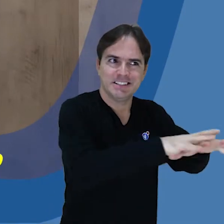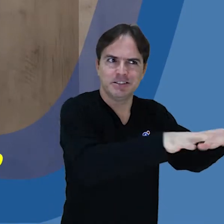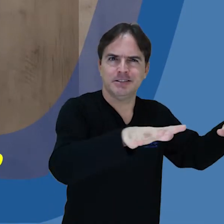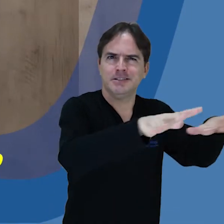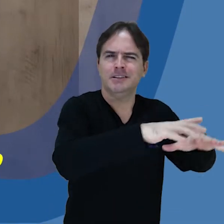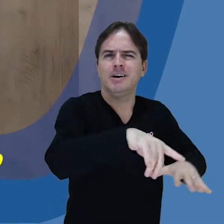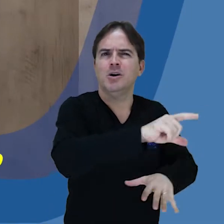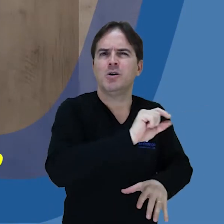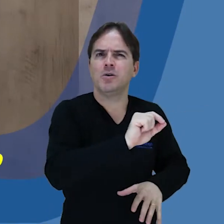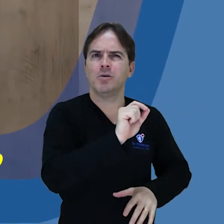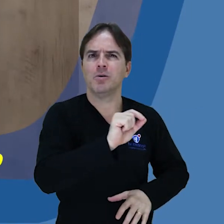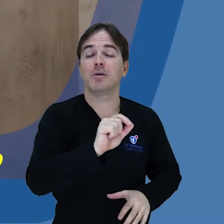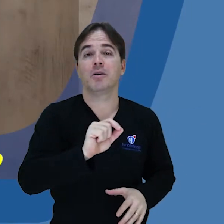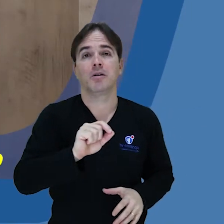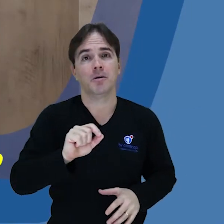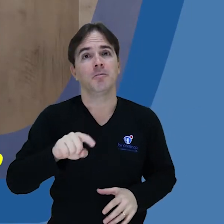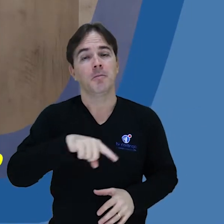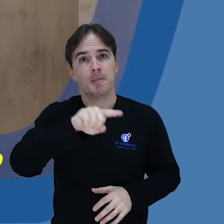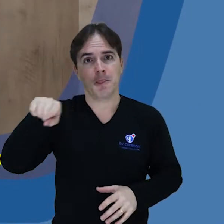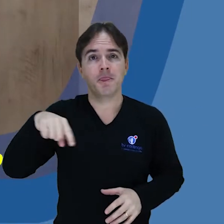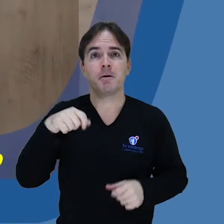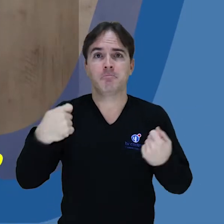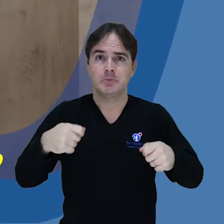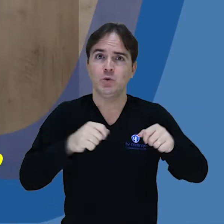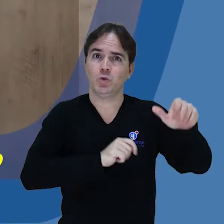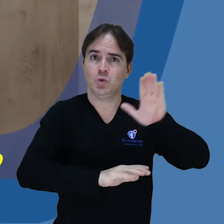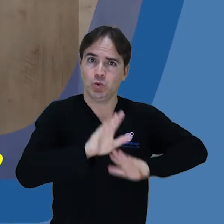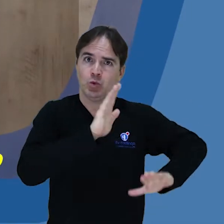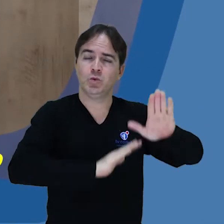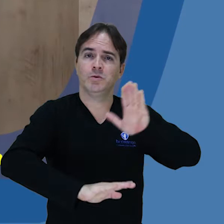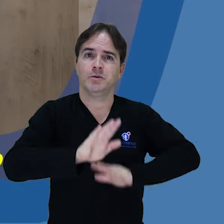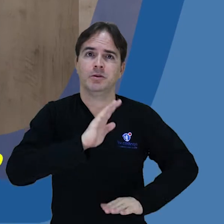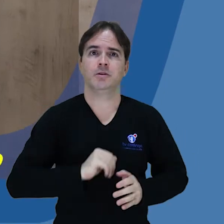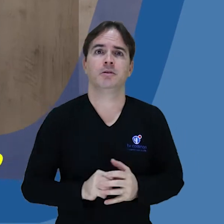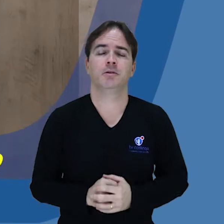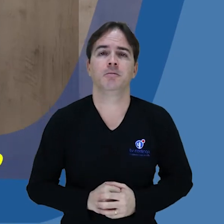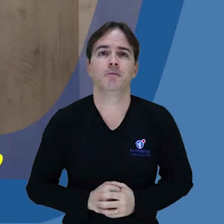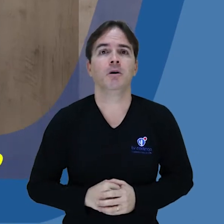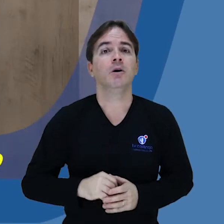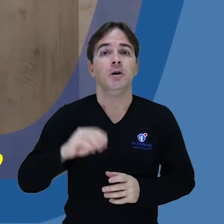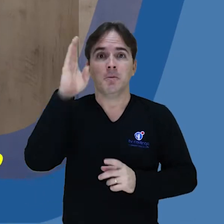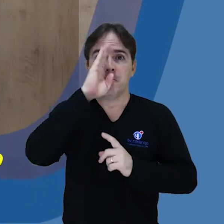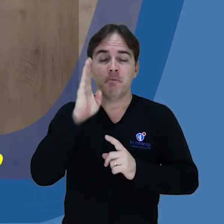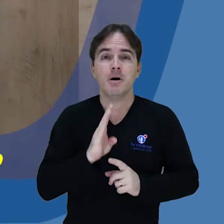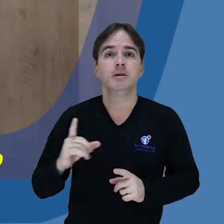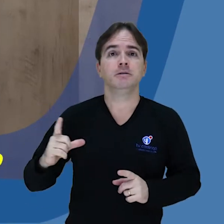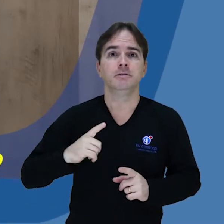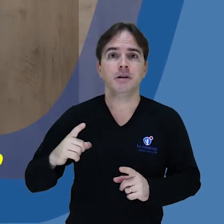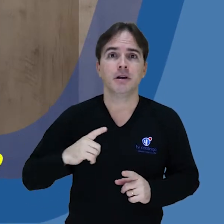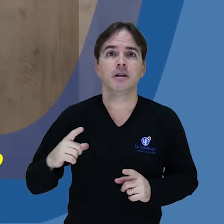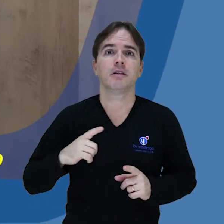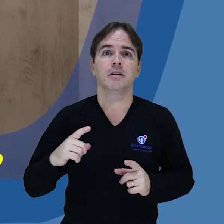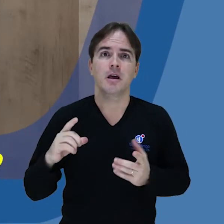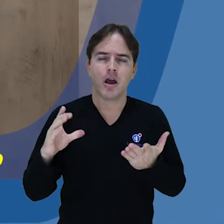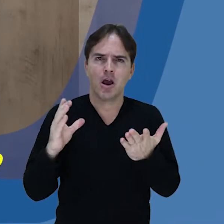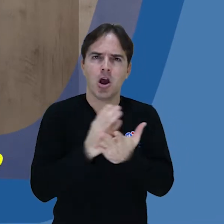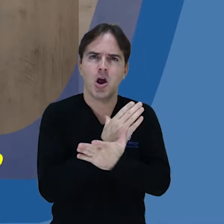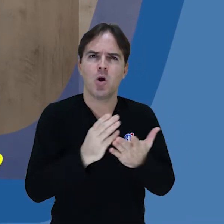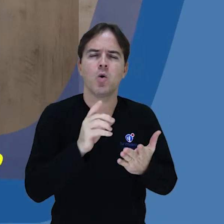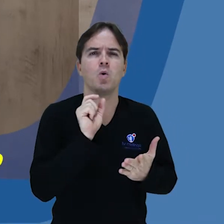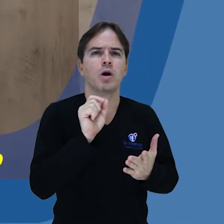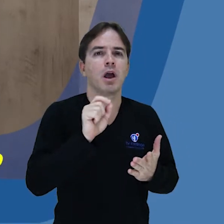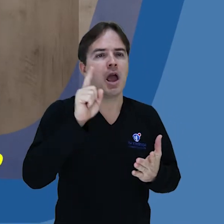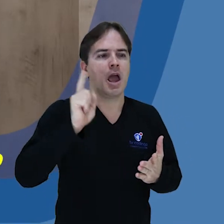risco inerente, o risco próprio dele, independente de qual medicamento seja. Tá? No Brasil, inclusive, os medicamentos são a primeira causa